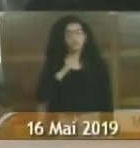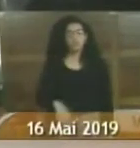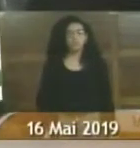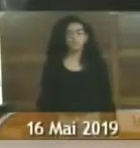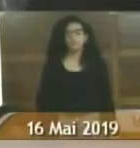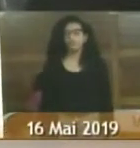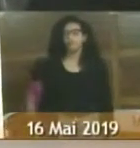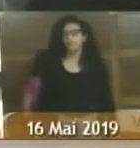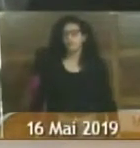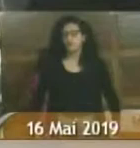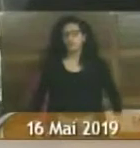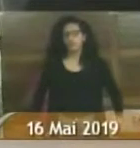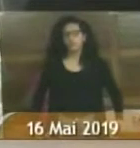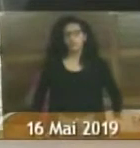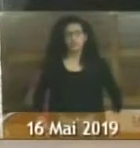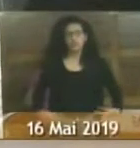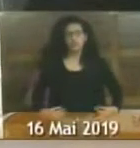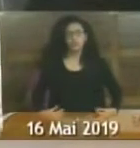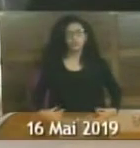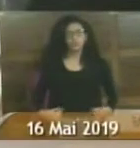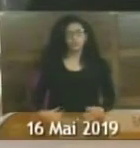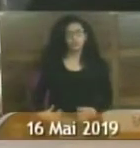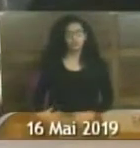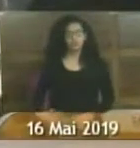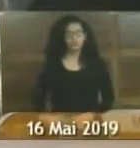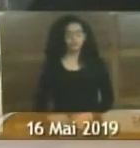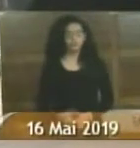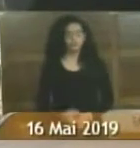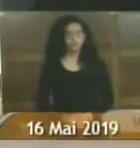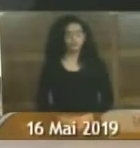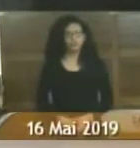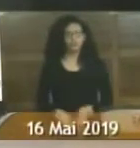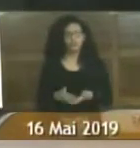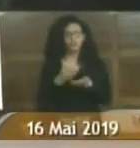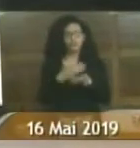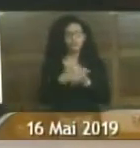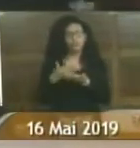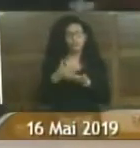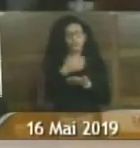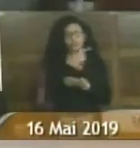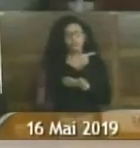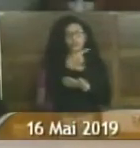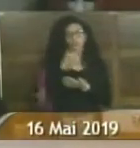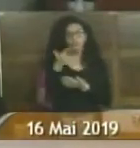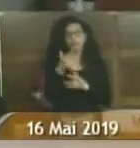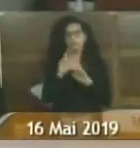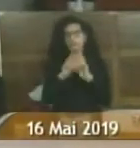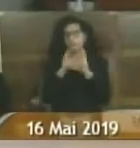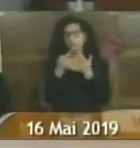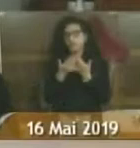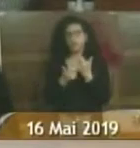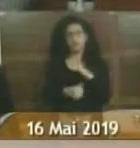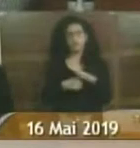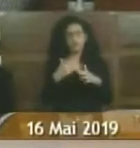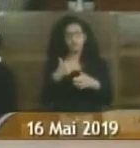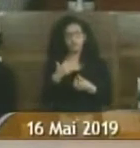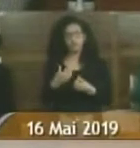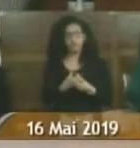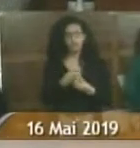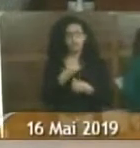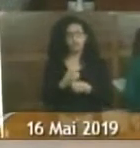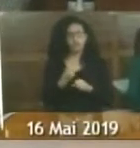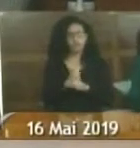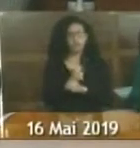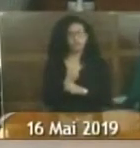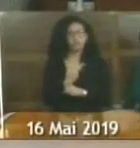vereador Luiz Cláudio Pereira das Dores, Claudinho, teve início a 22ª sessão ordinária do primeiro período